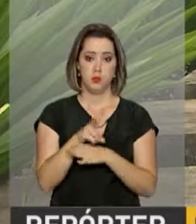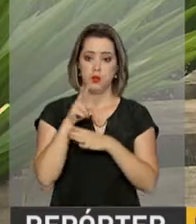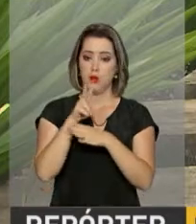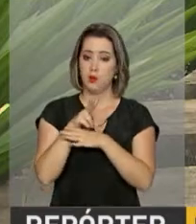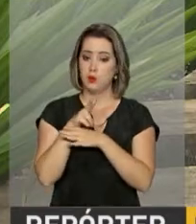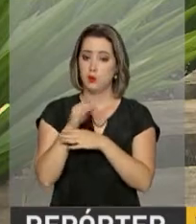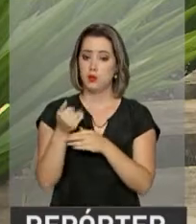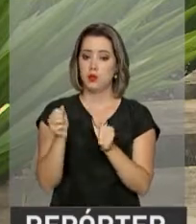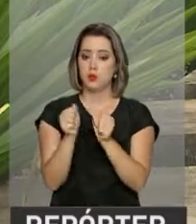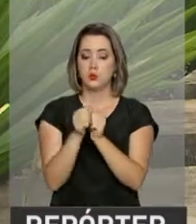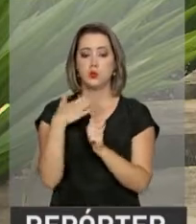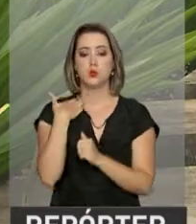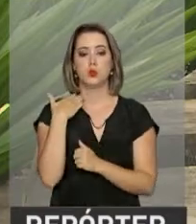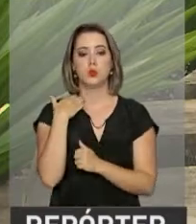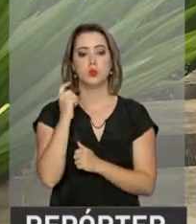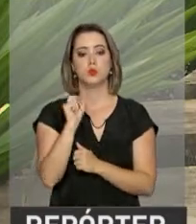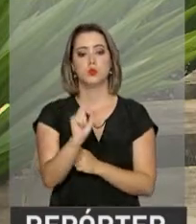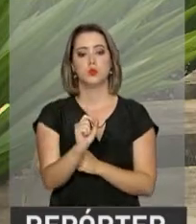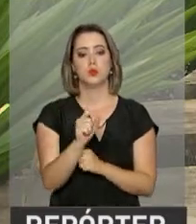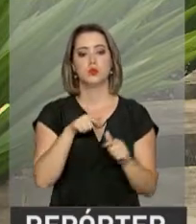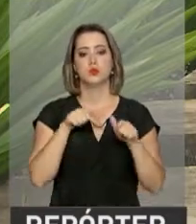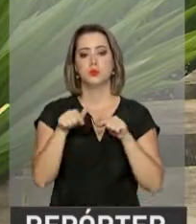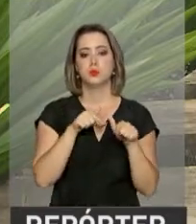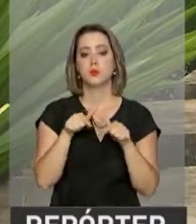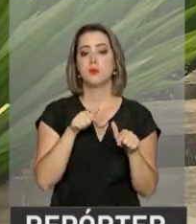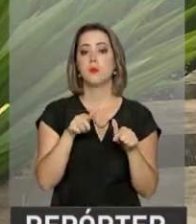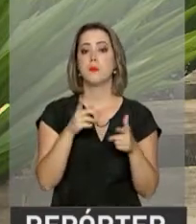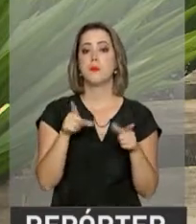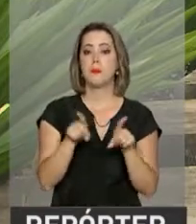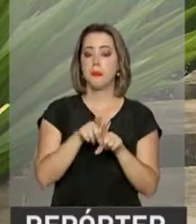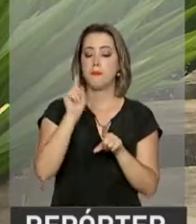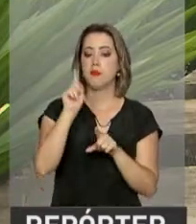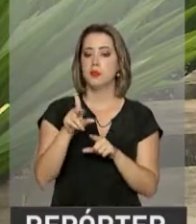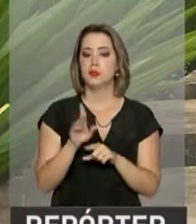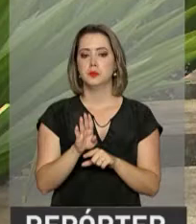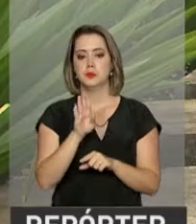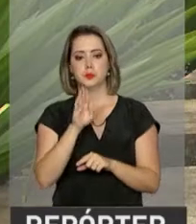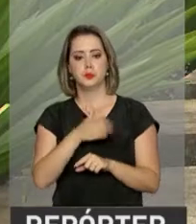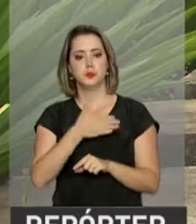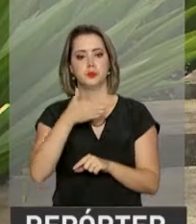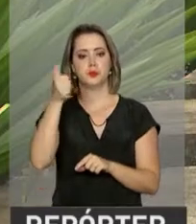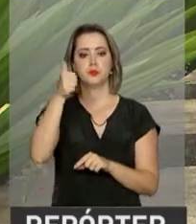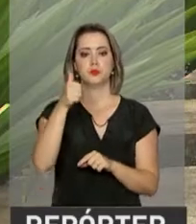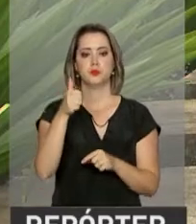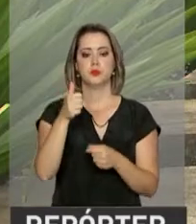ao órgão, entidade em que trabalha, essa seria a melhor solução.